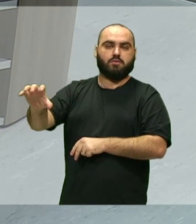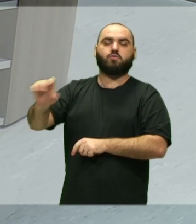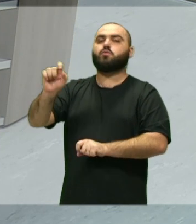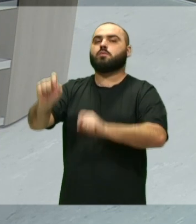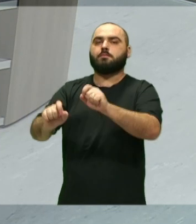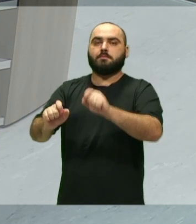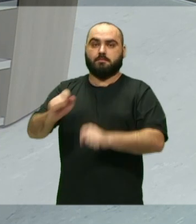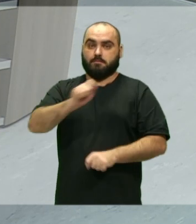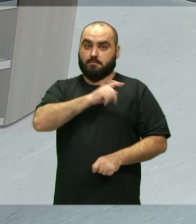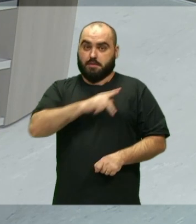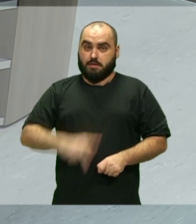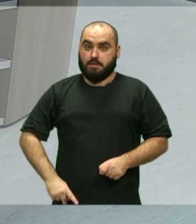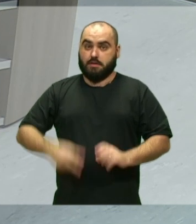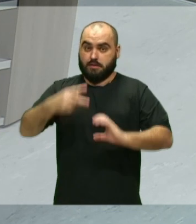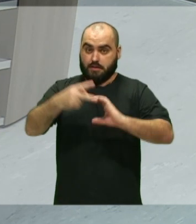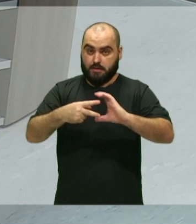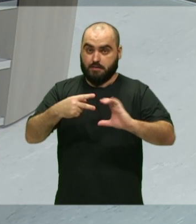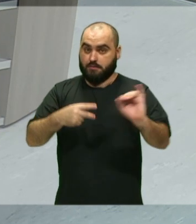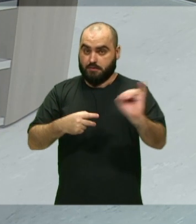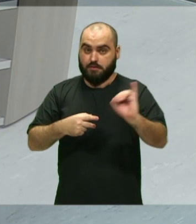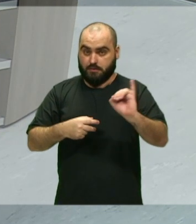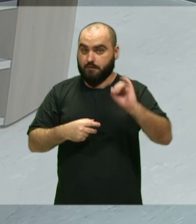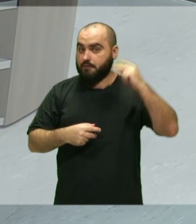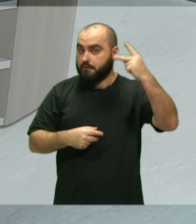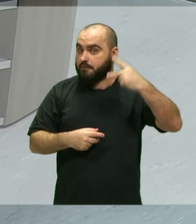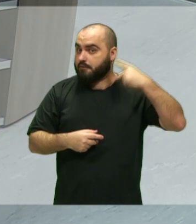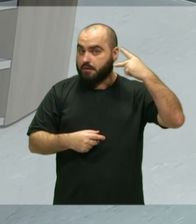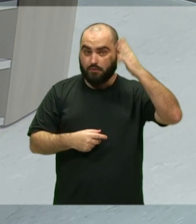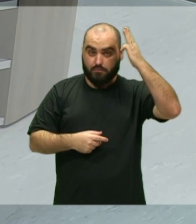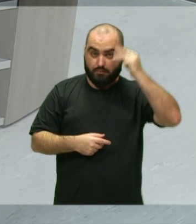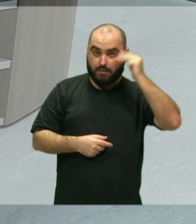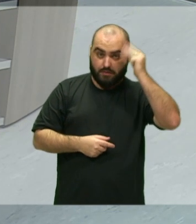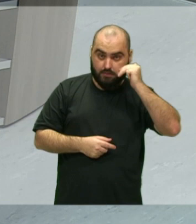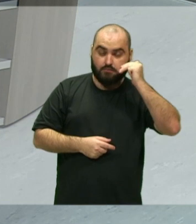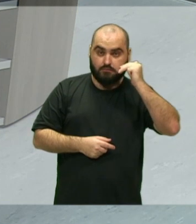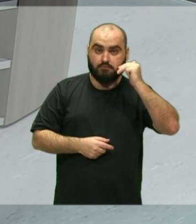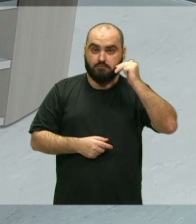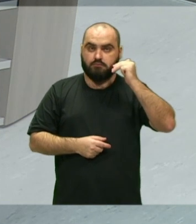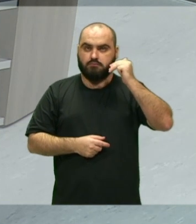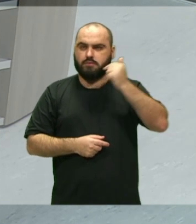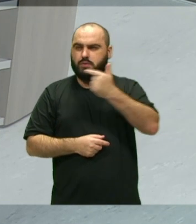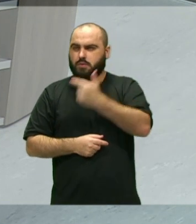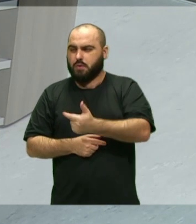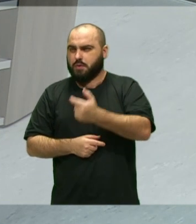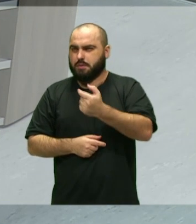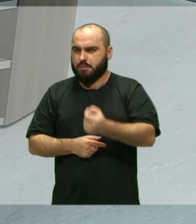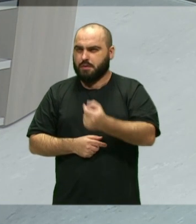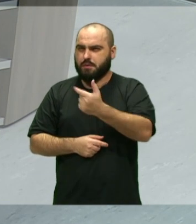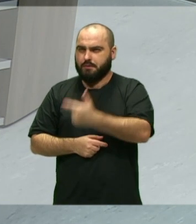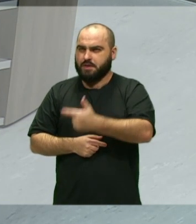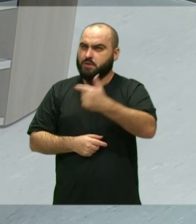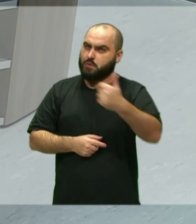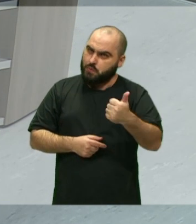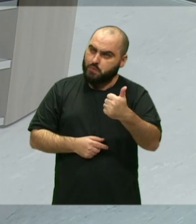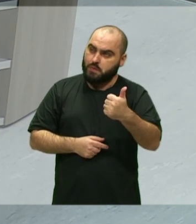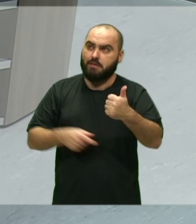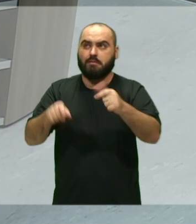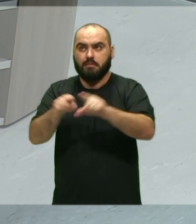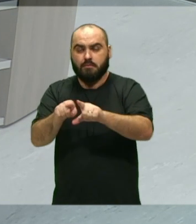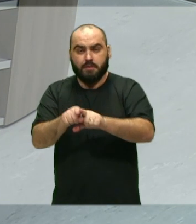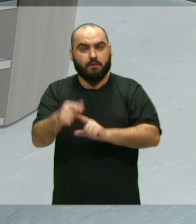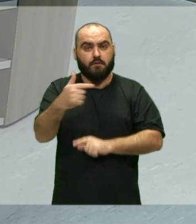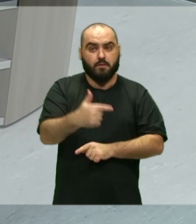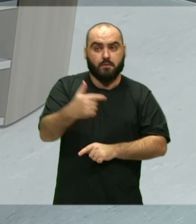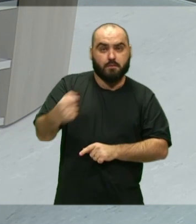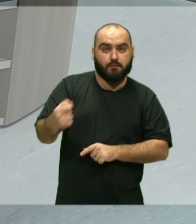presidente, nosso atual presidente, o vereador Marcelo Werner, em 2021 e 2022,